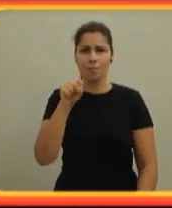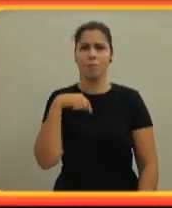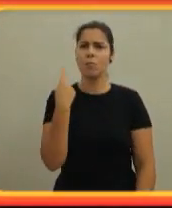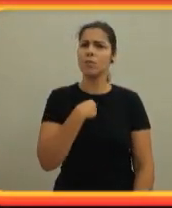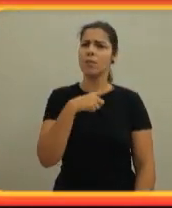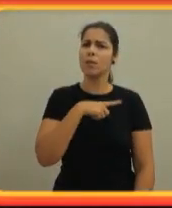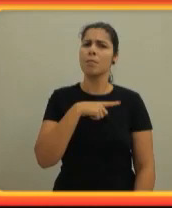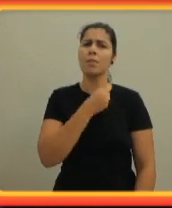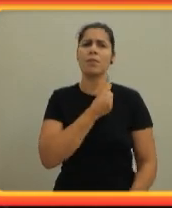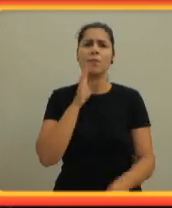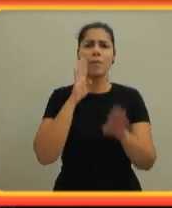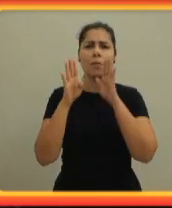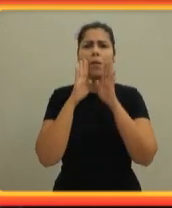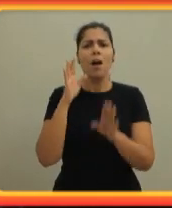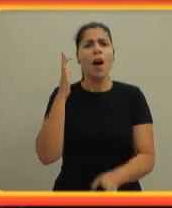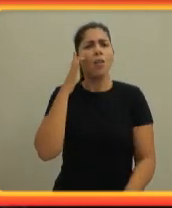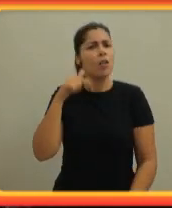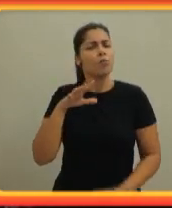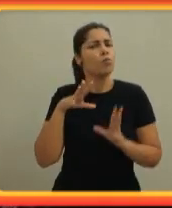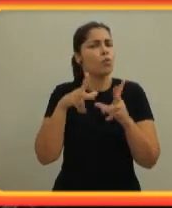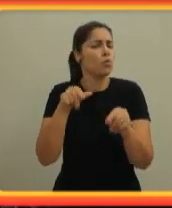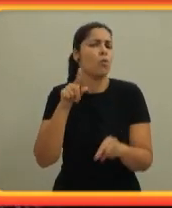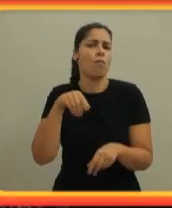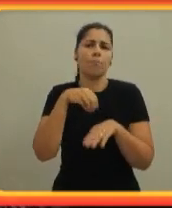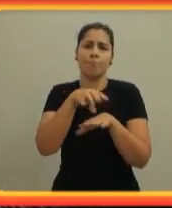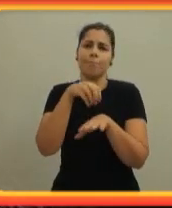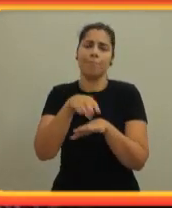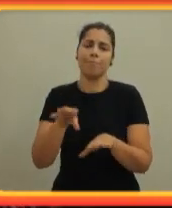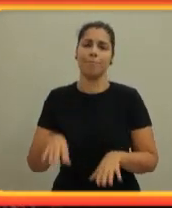Temos um Face. E, bom, creio que por aí está